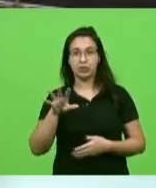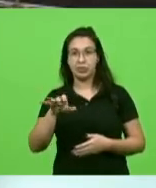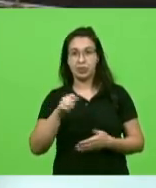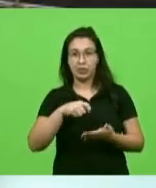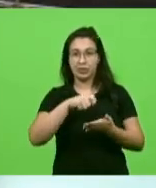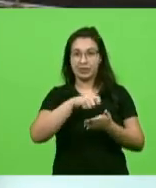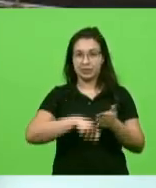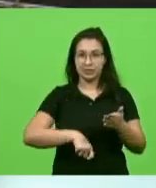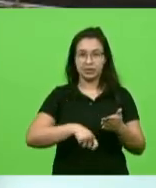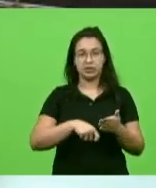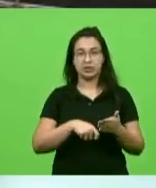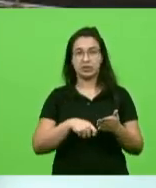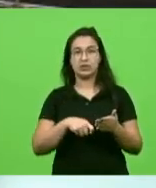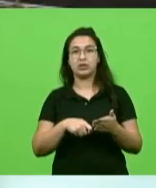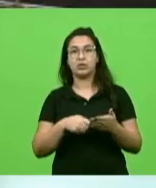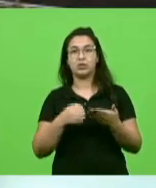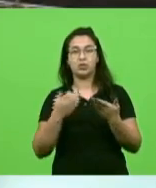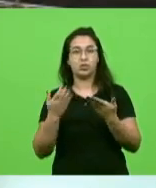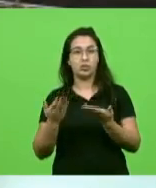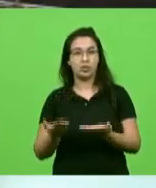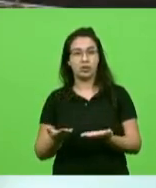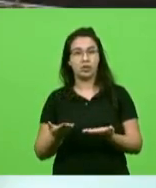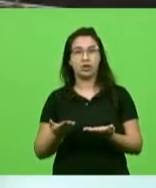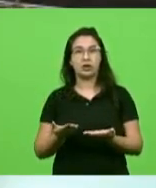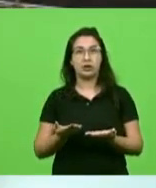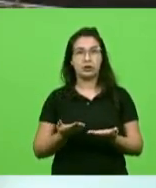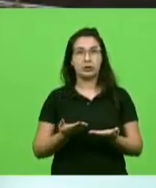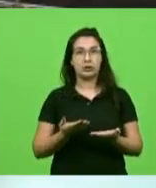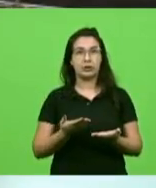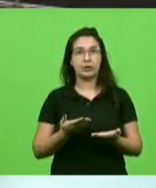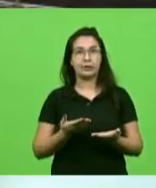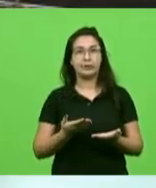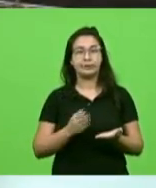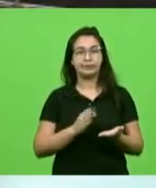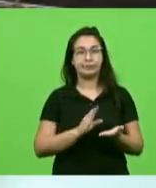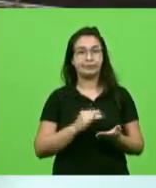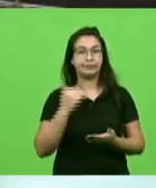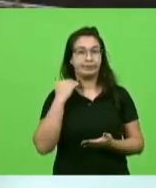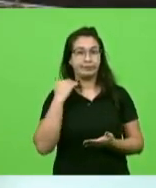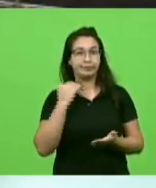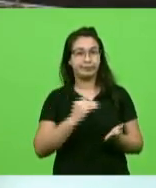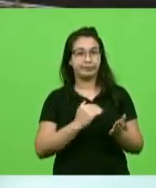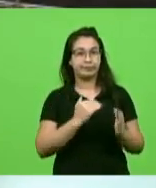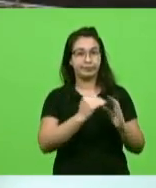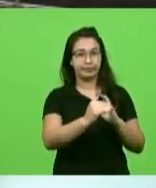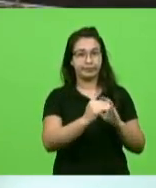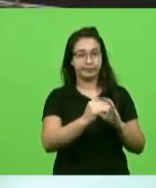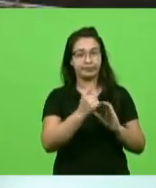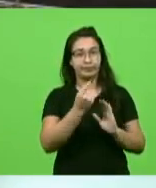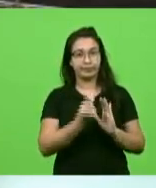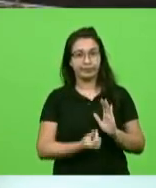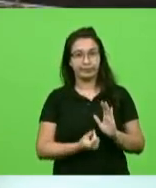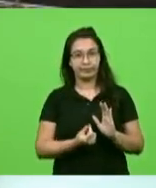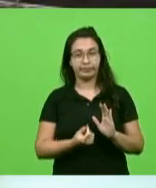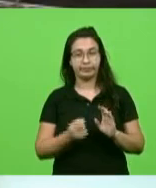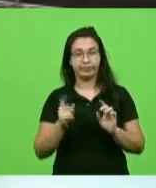mandatário em documento de pagamento empenho alimentação e repasse bancários" ponto